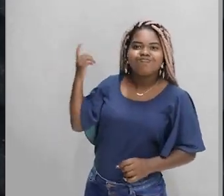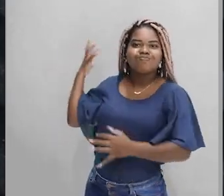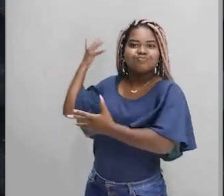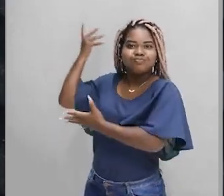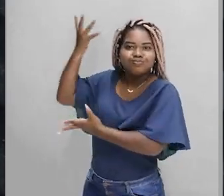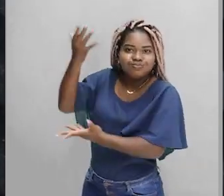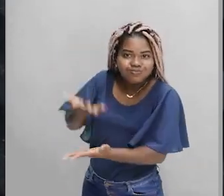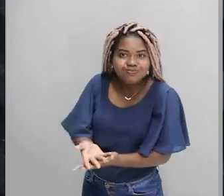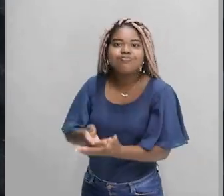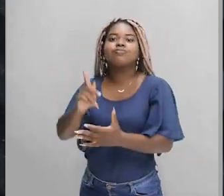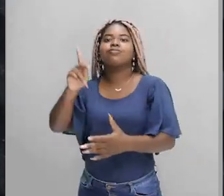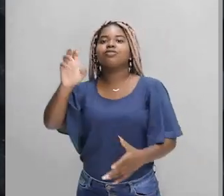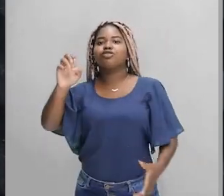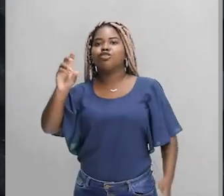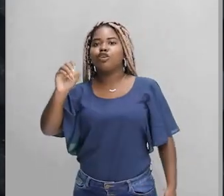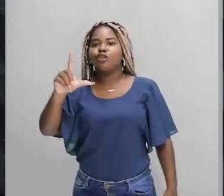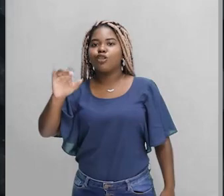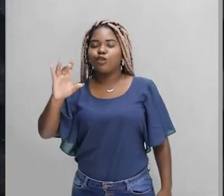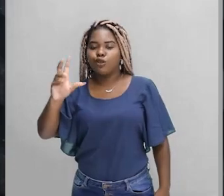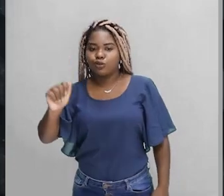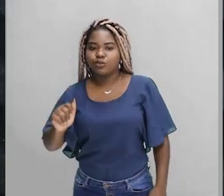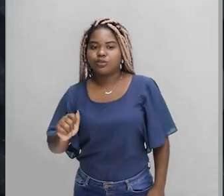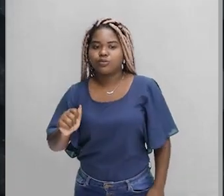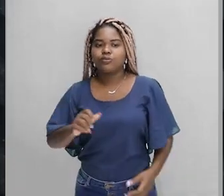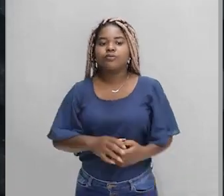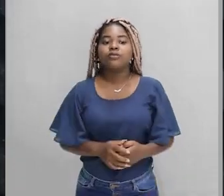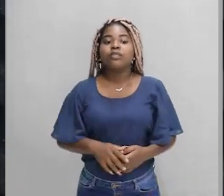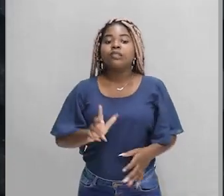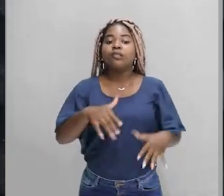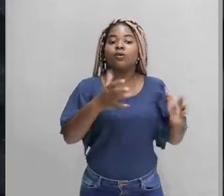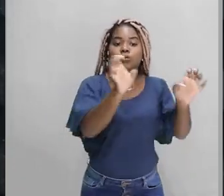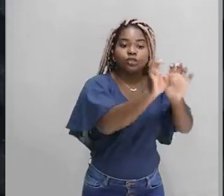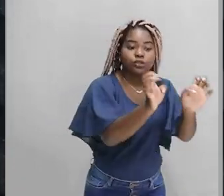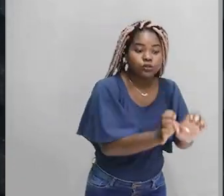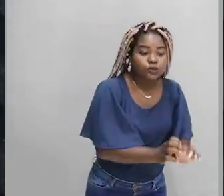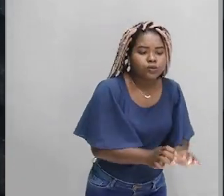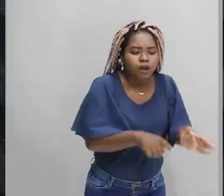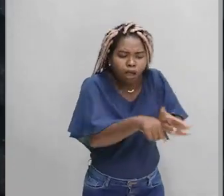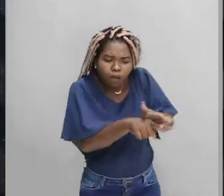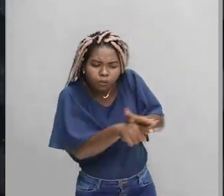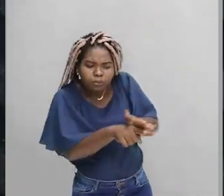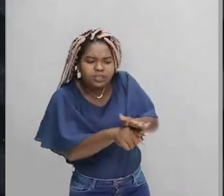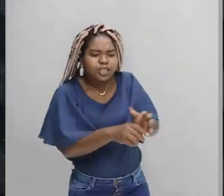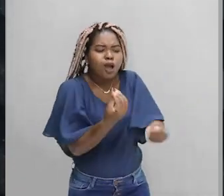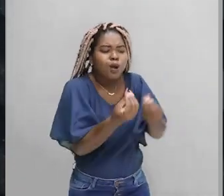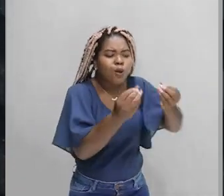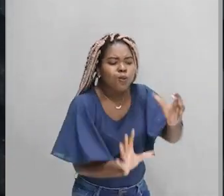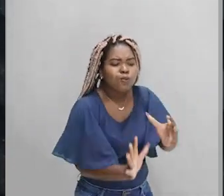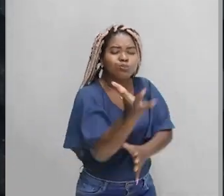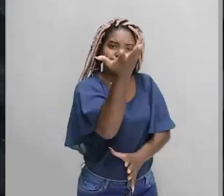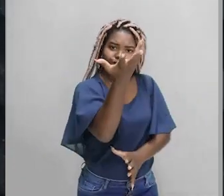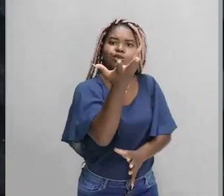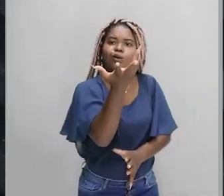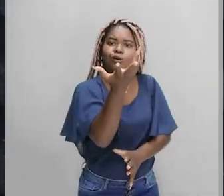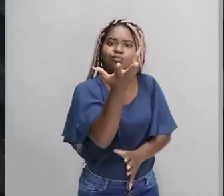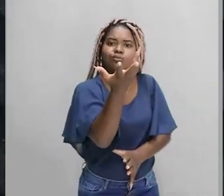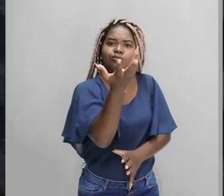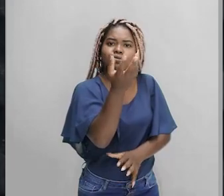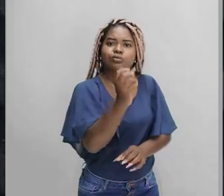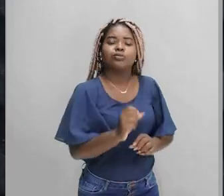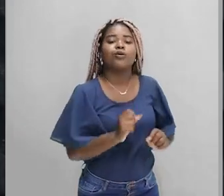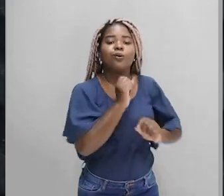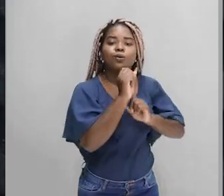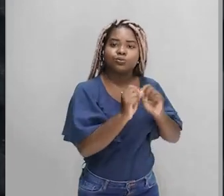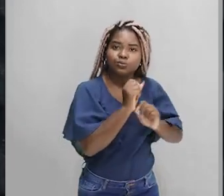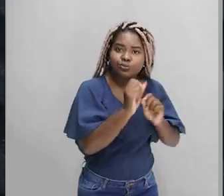buscar analisar aí a origem dessa litosfera e principalmente os materiais que a compõem, o seu tempo,